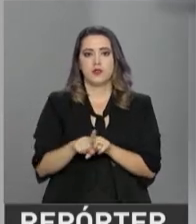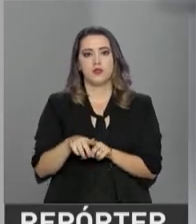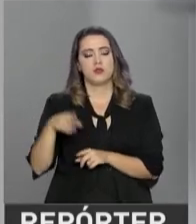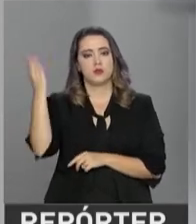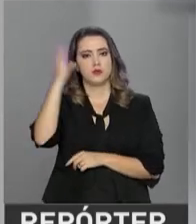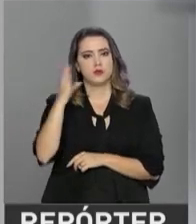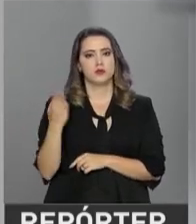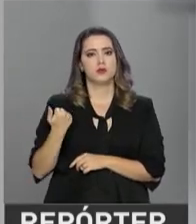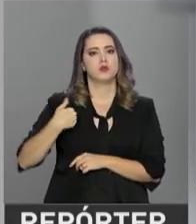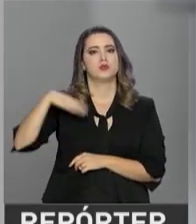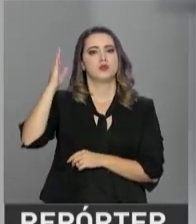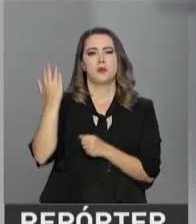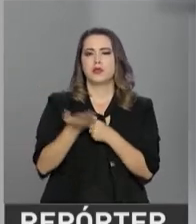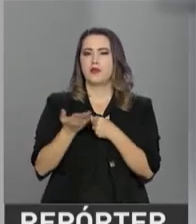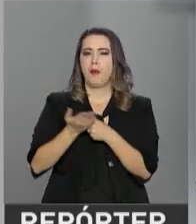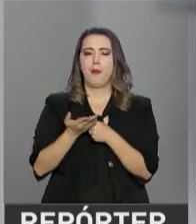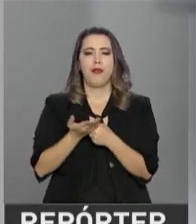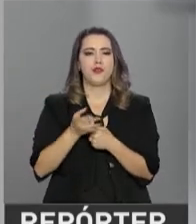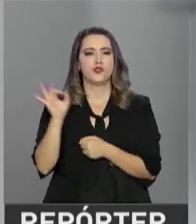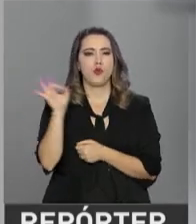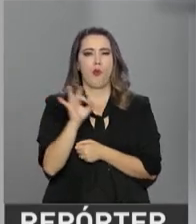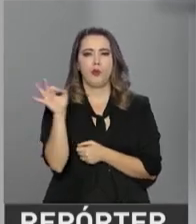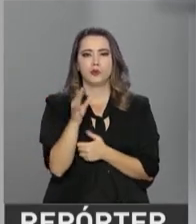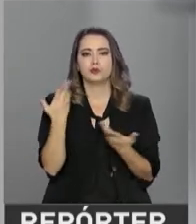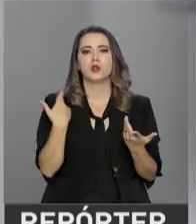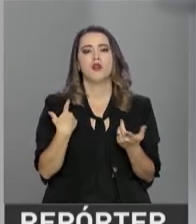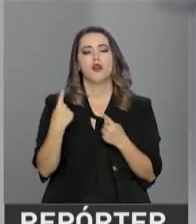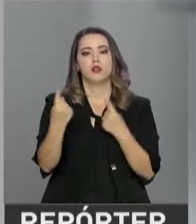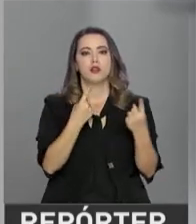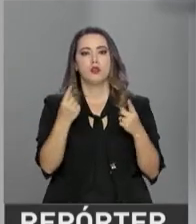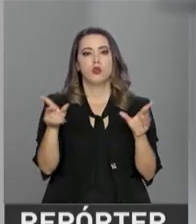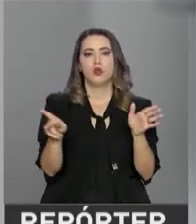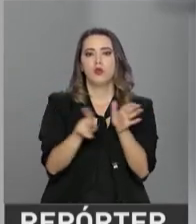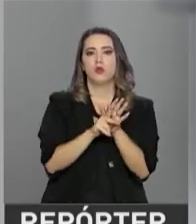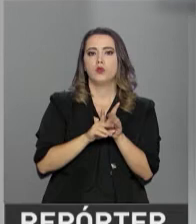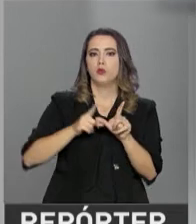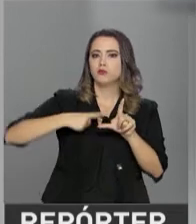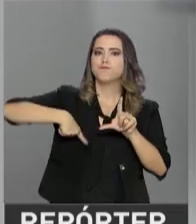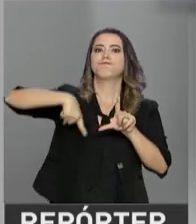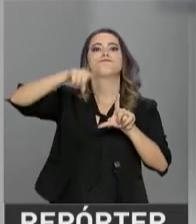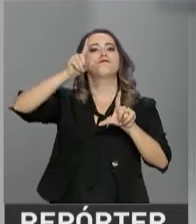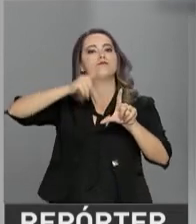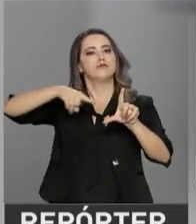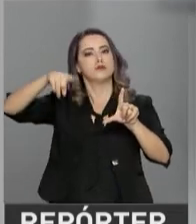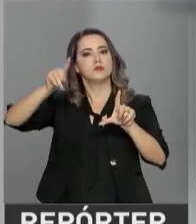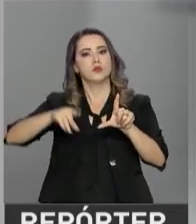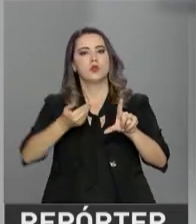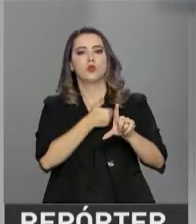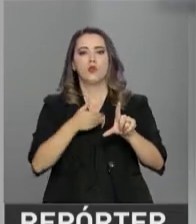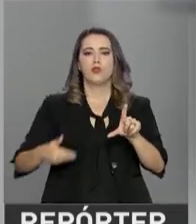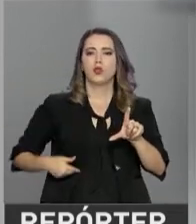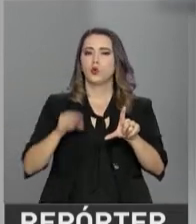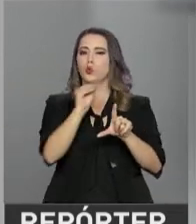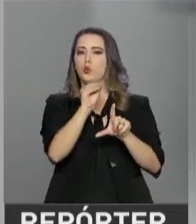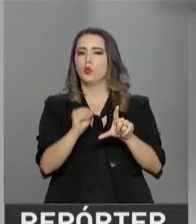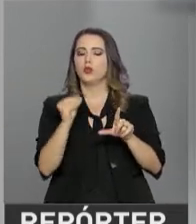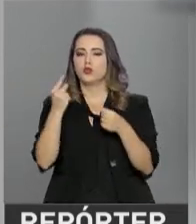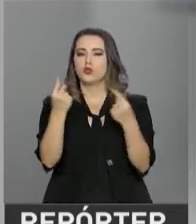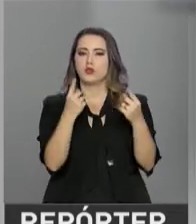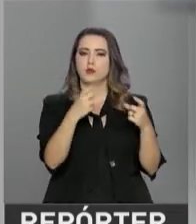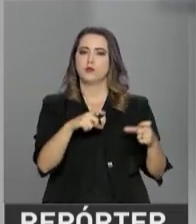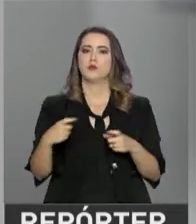é muito mais do que uma média estatística cada região tem seu próprio dinamismo que o governo olha e cuida de cada canto do país